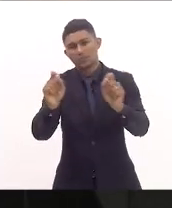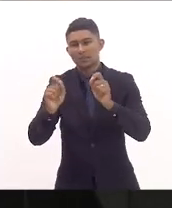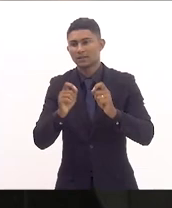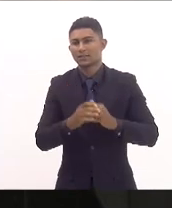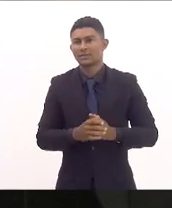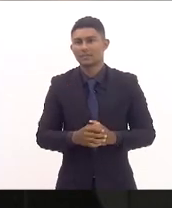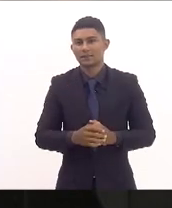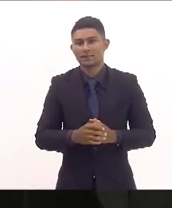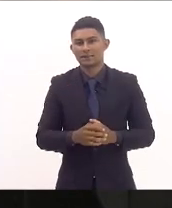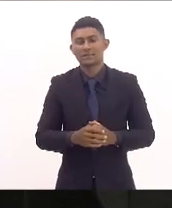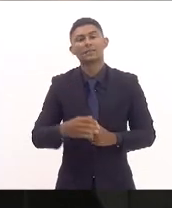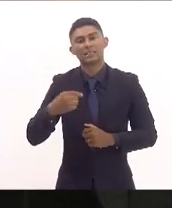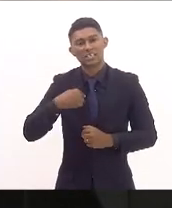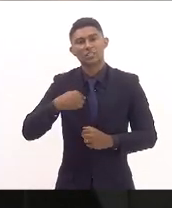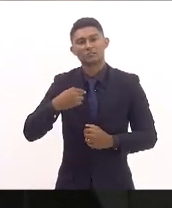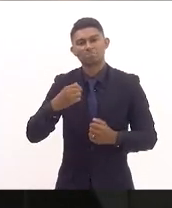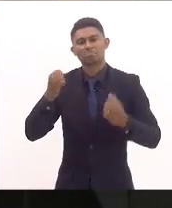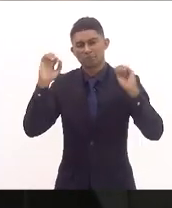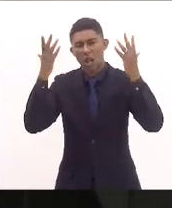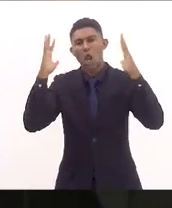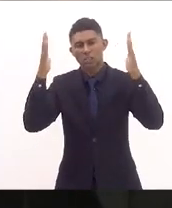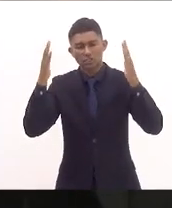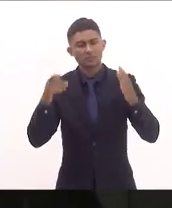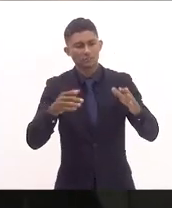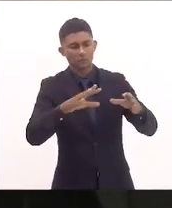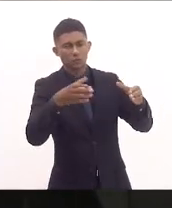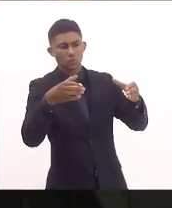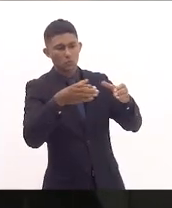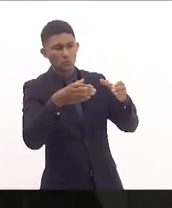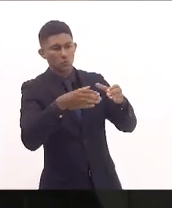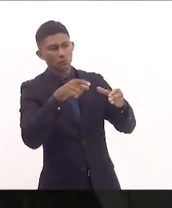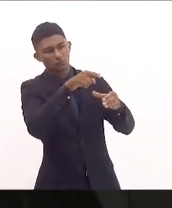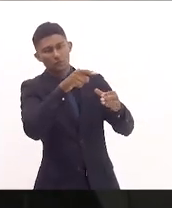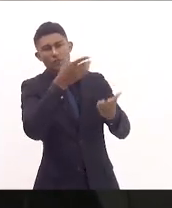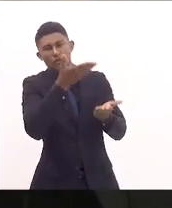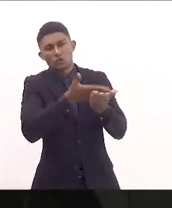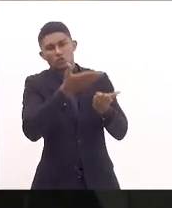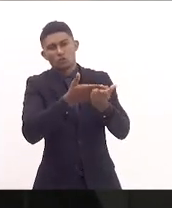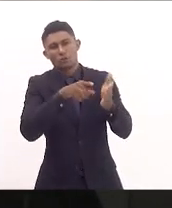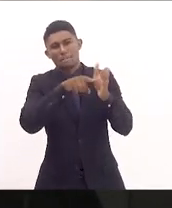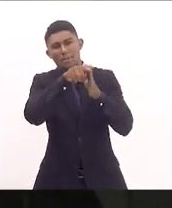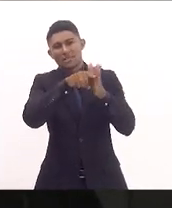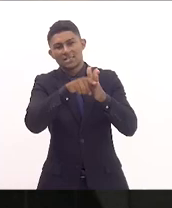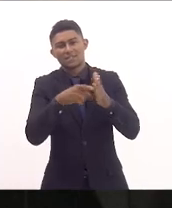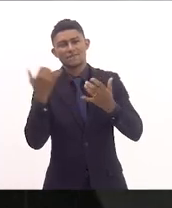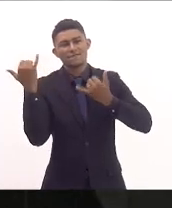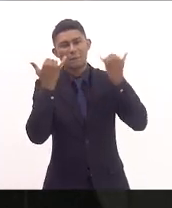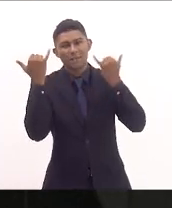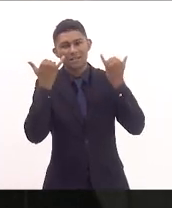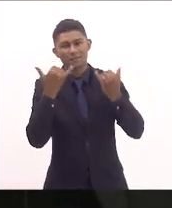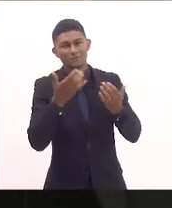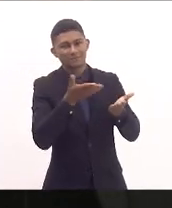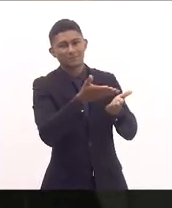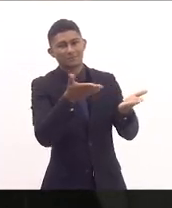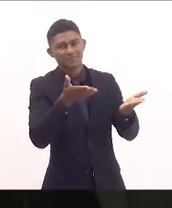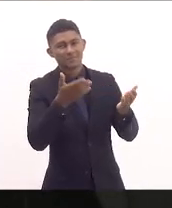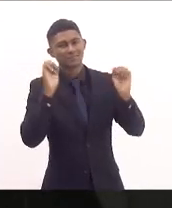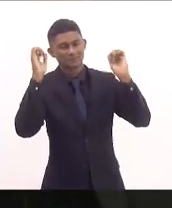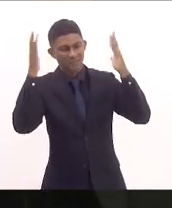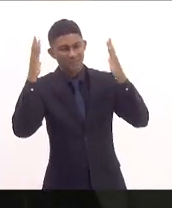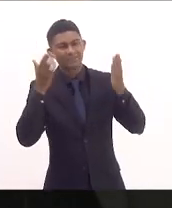meu elogio ao departamento de estudo pesquisa informações legislativos